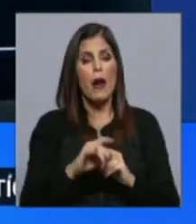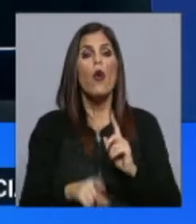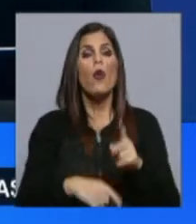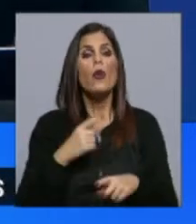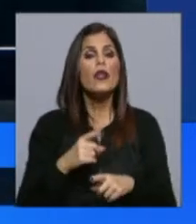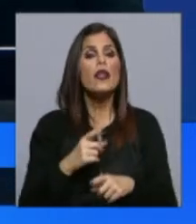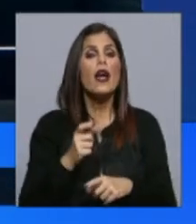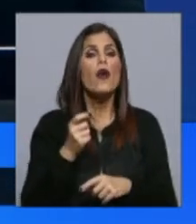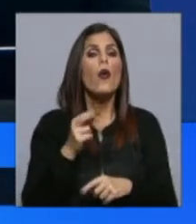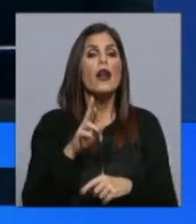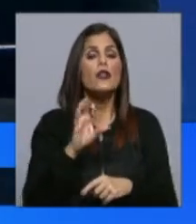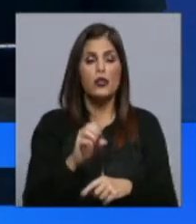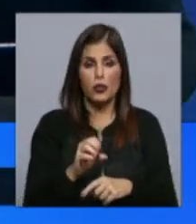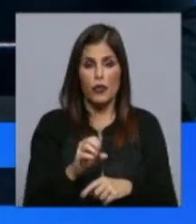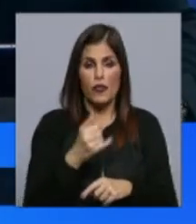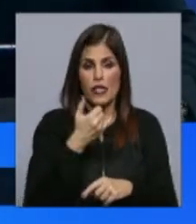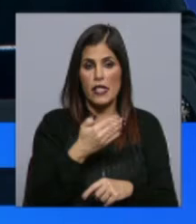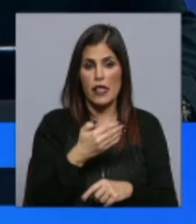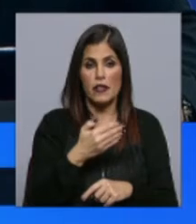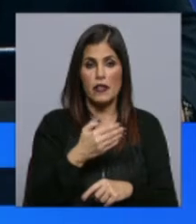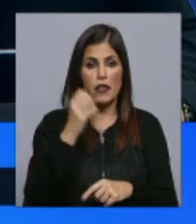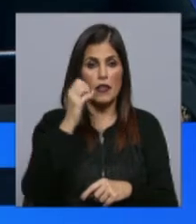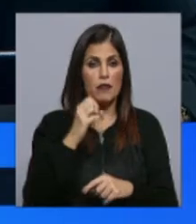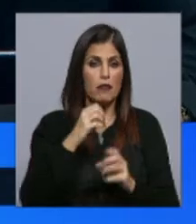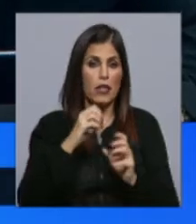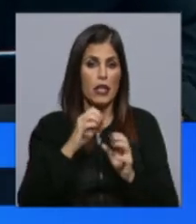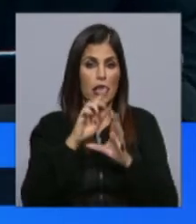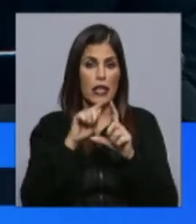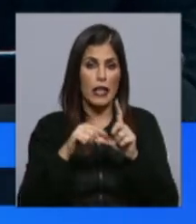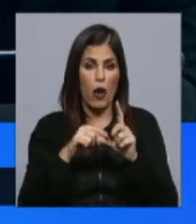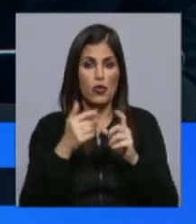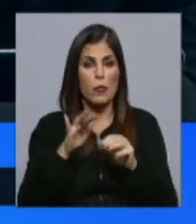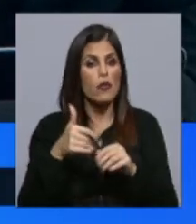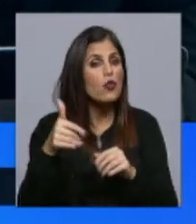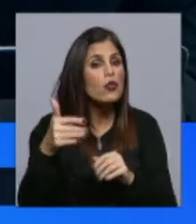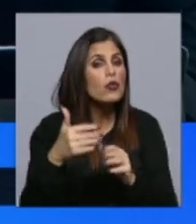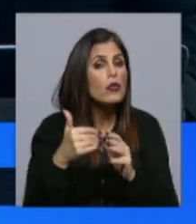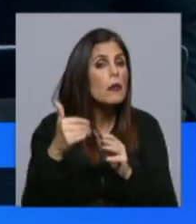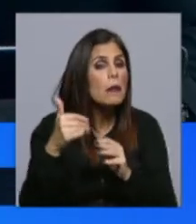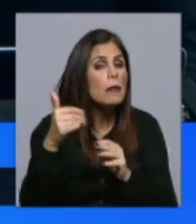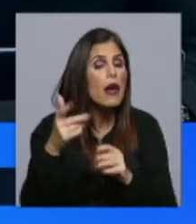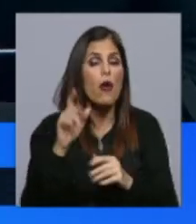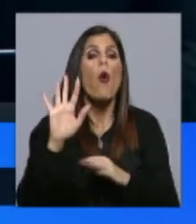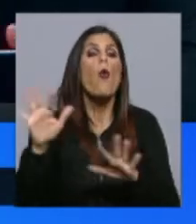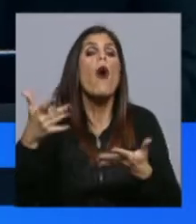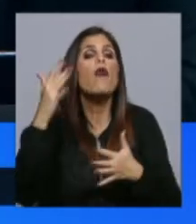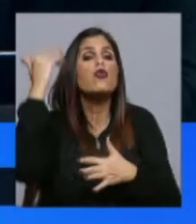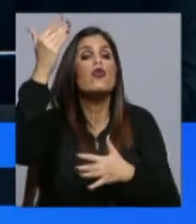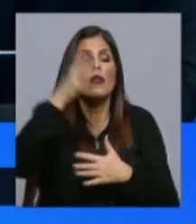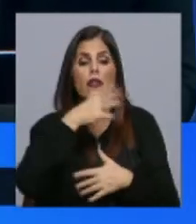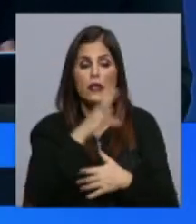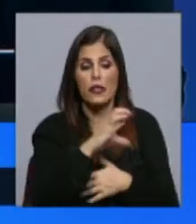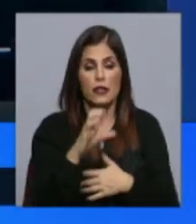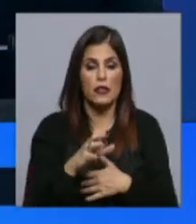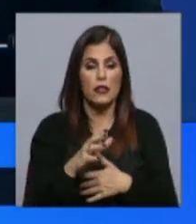de Saturno, que está nos 27 graus hoje, mas vai ser muito maior no futuro. Qual futuro? Olha, dizem estes cientistas, por volta